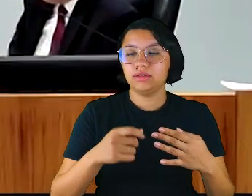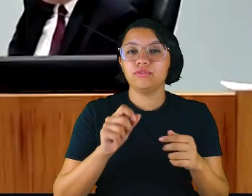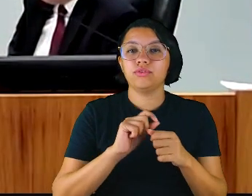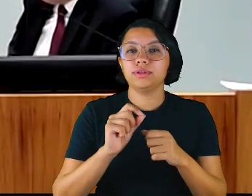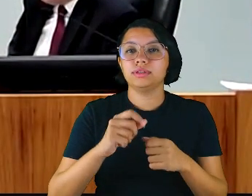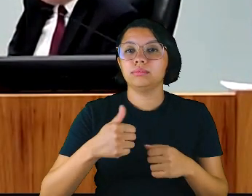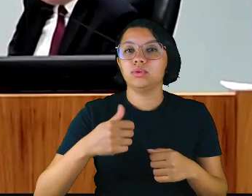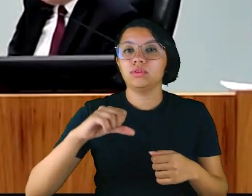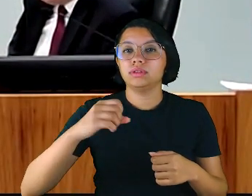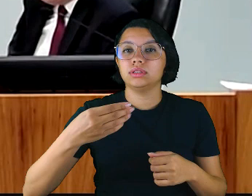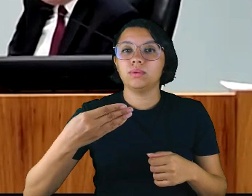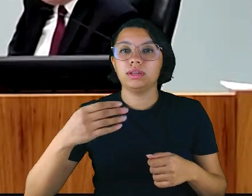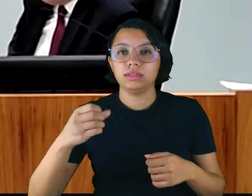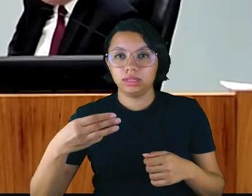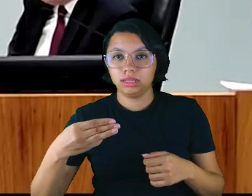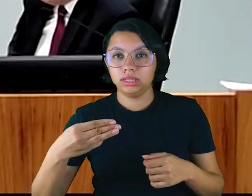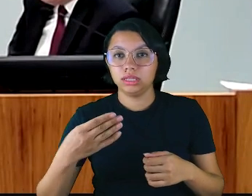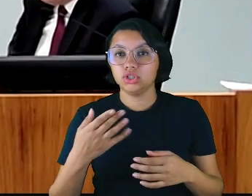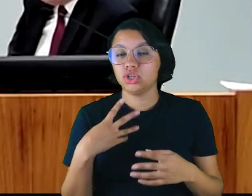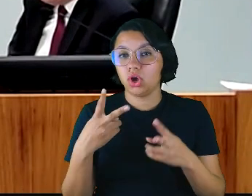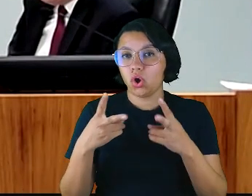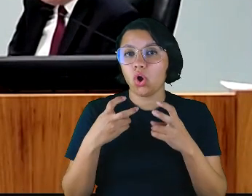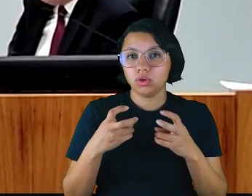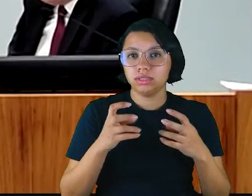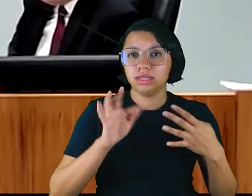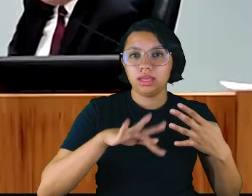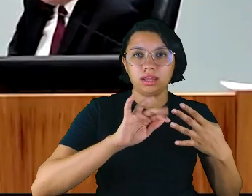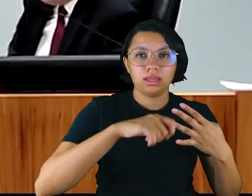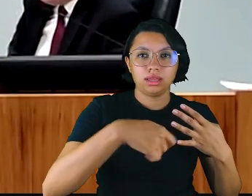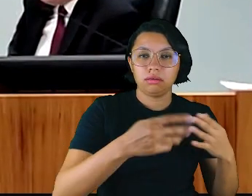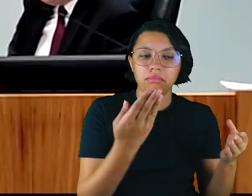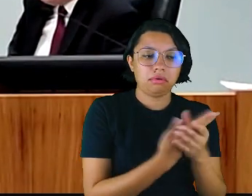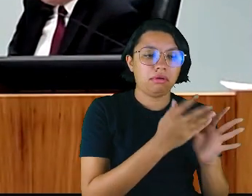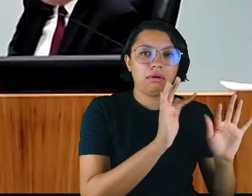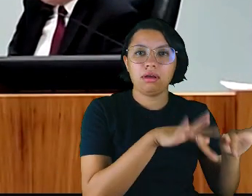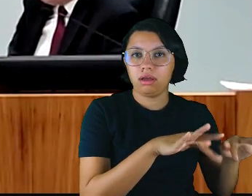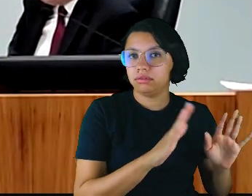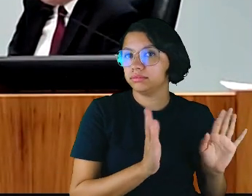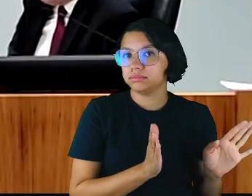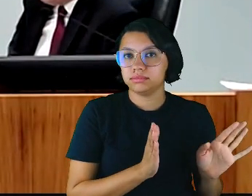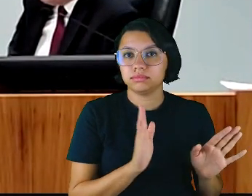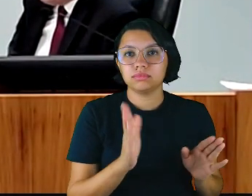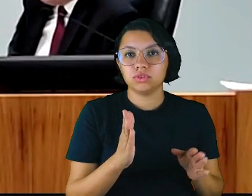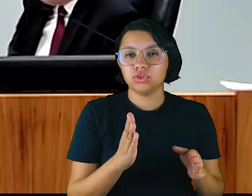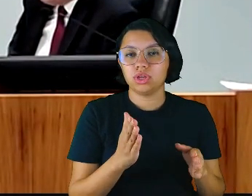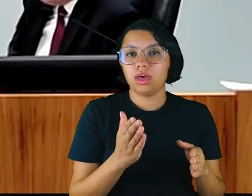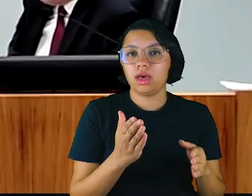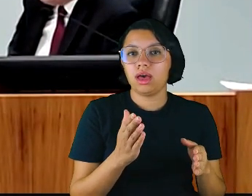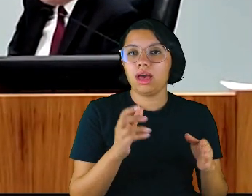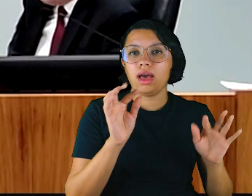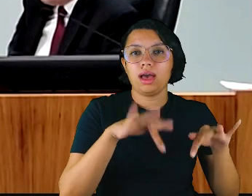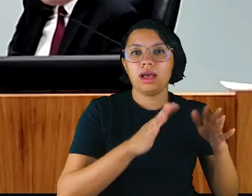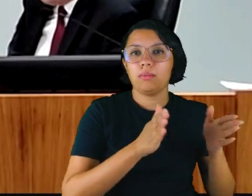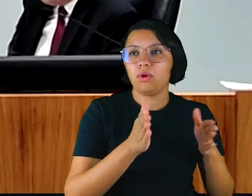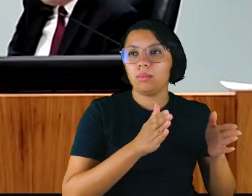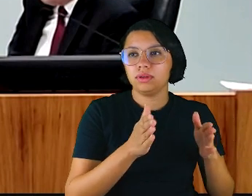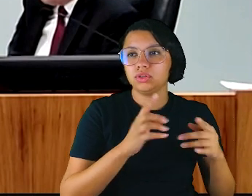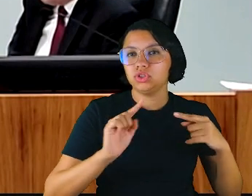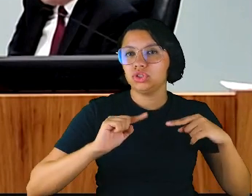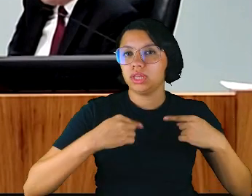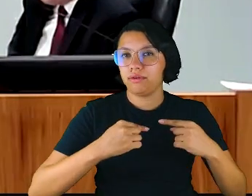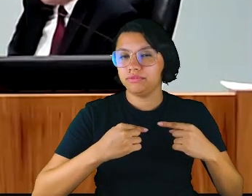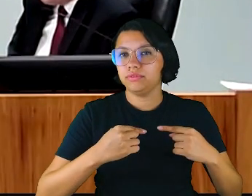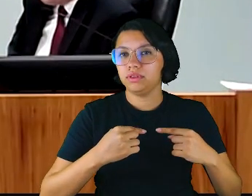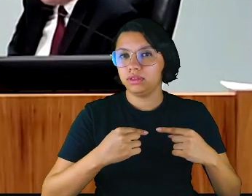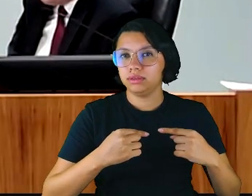de 1943, que a gente considera que ela já transitou em julgado, ela já passaram os 8 dias do nosso recurso ordinário, desafia rescisória, nós